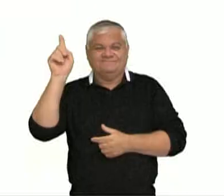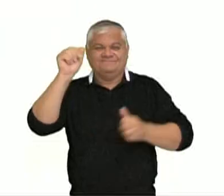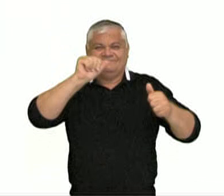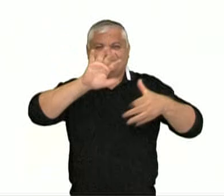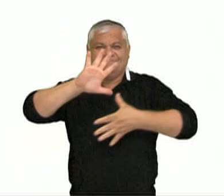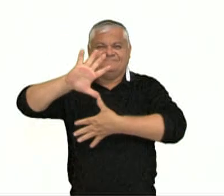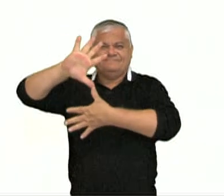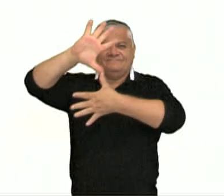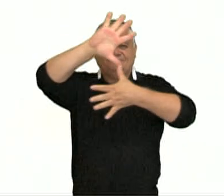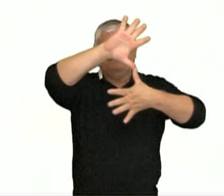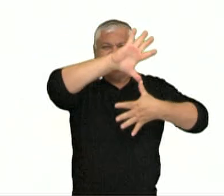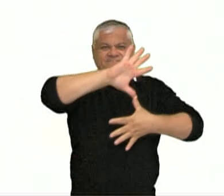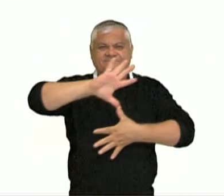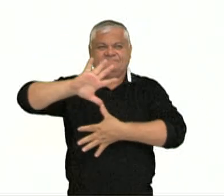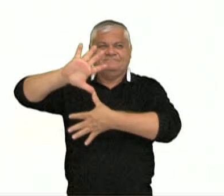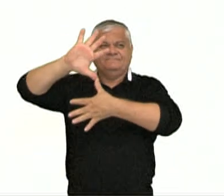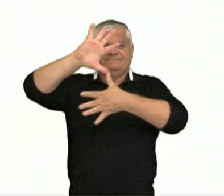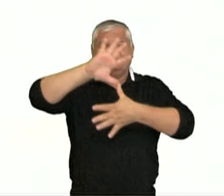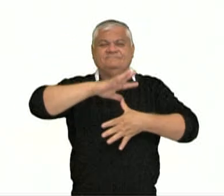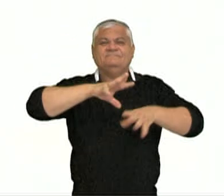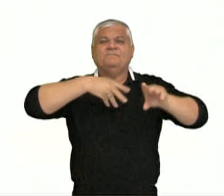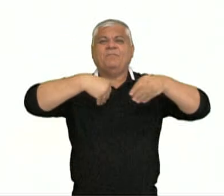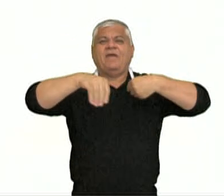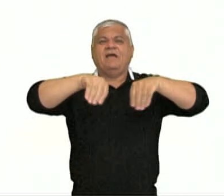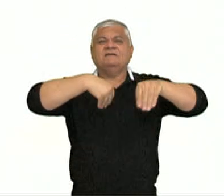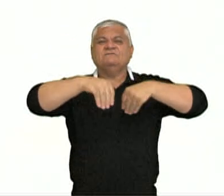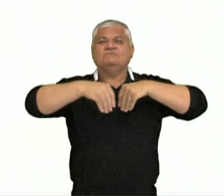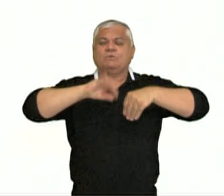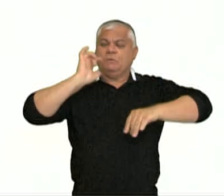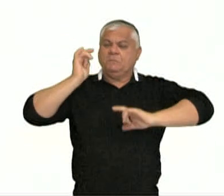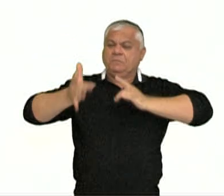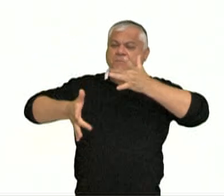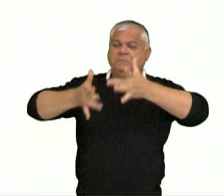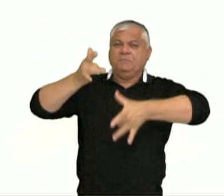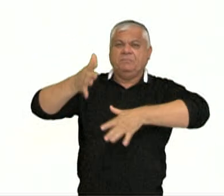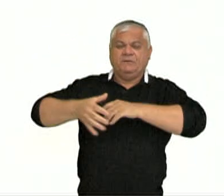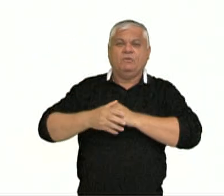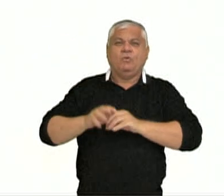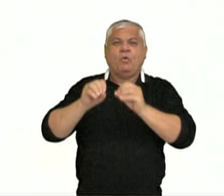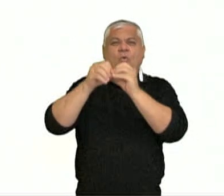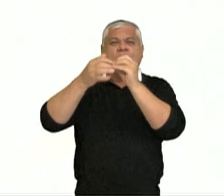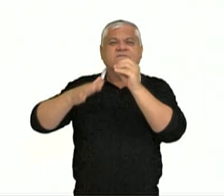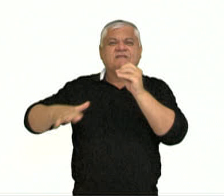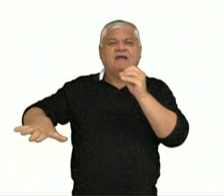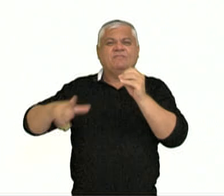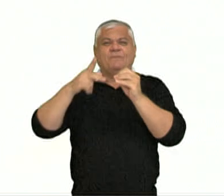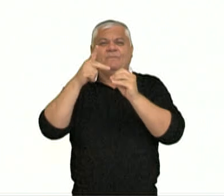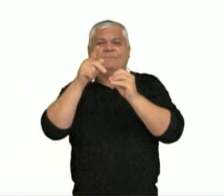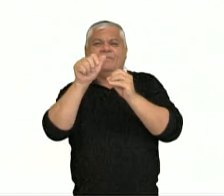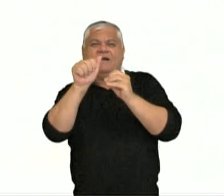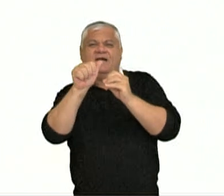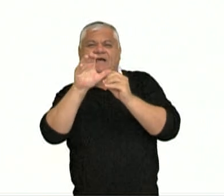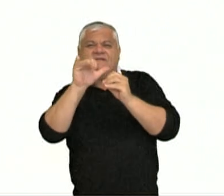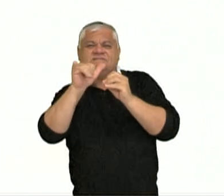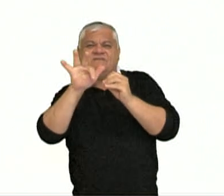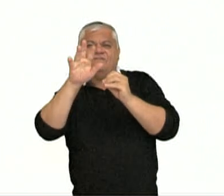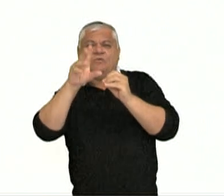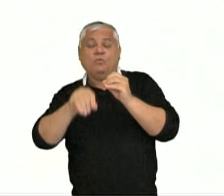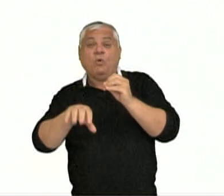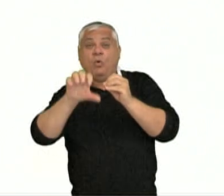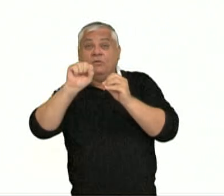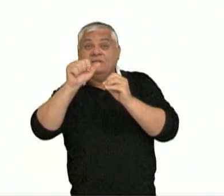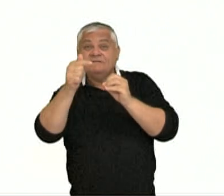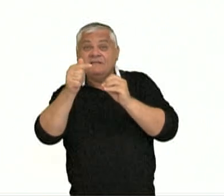nós a concentração de plástico no oceano. Então, por exemplo, no Oceano Pacífico nós temos ali 87 mil toneladas.